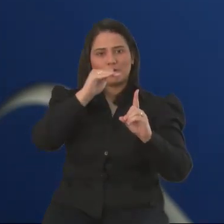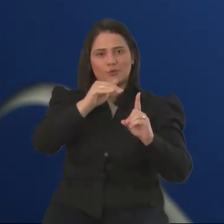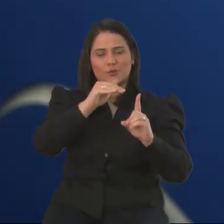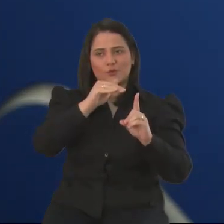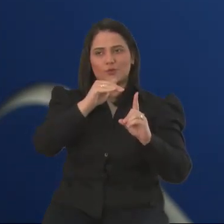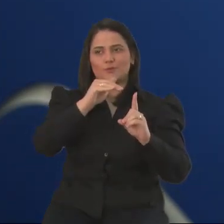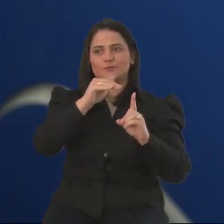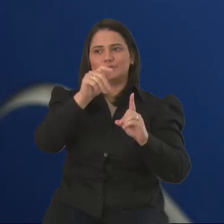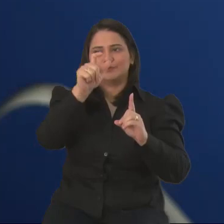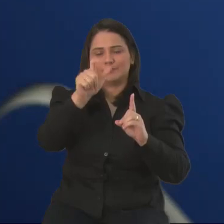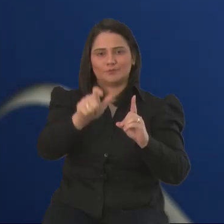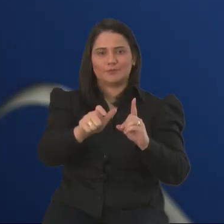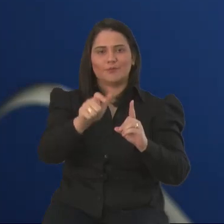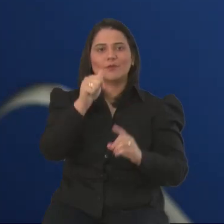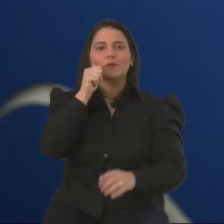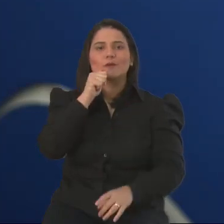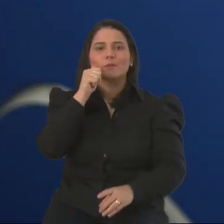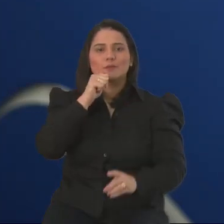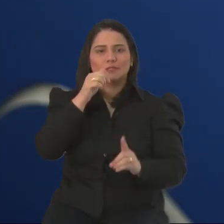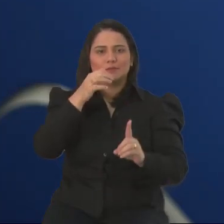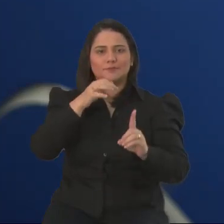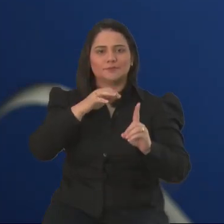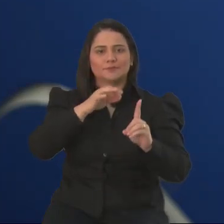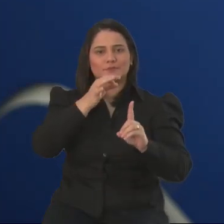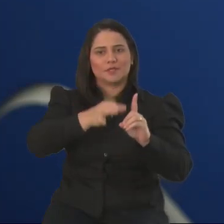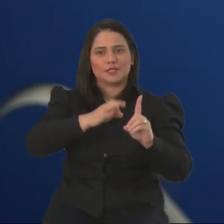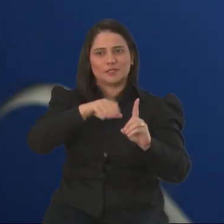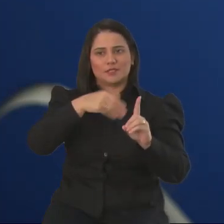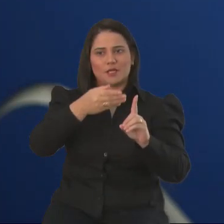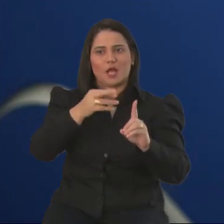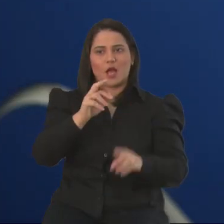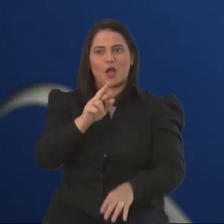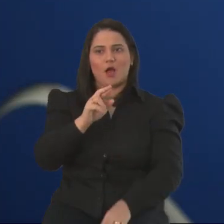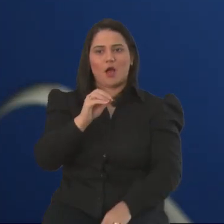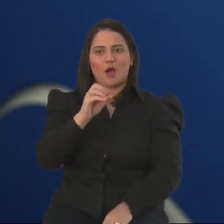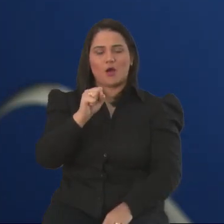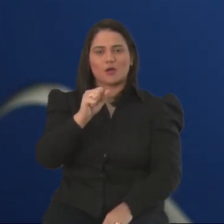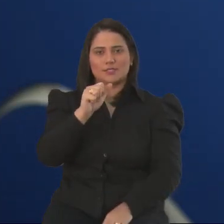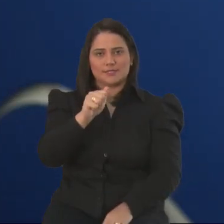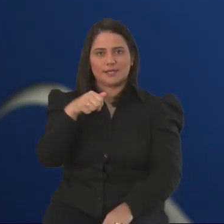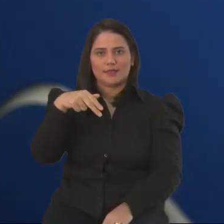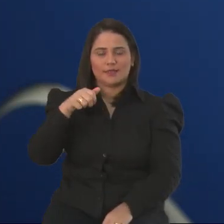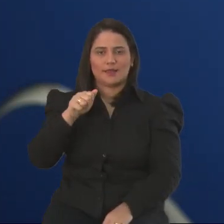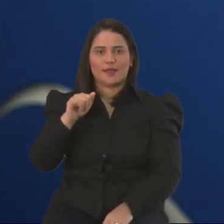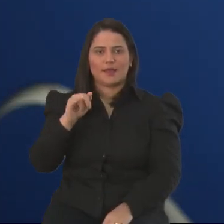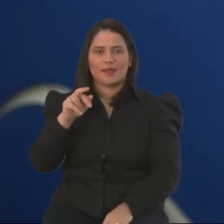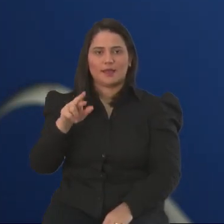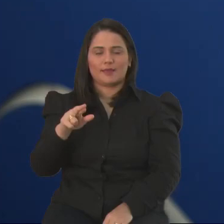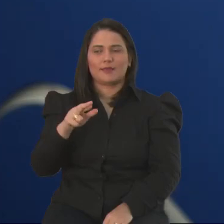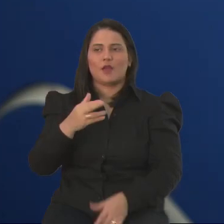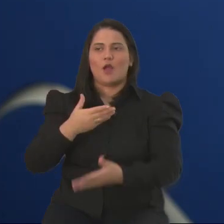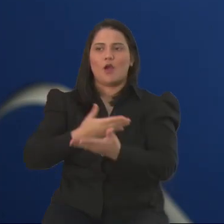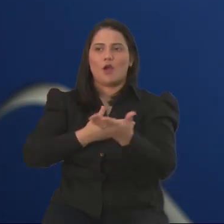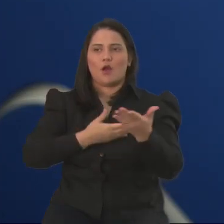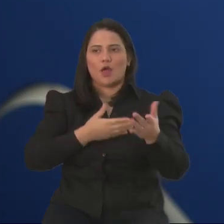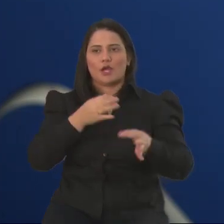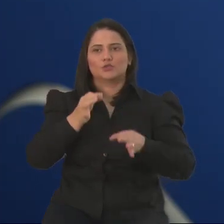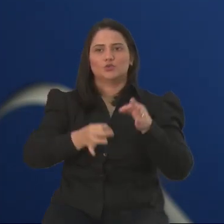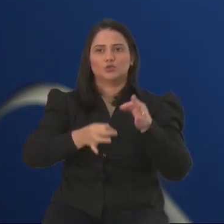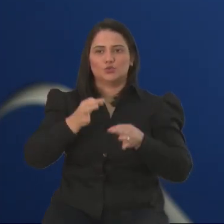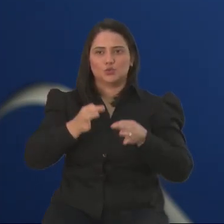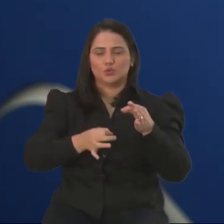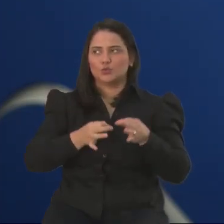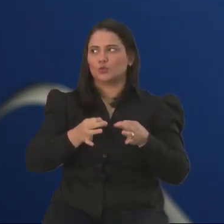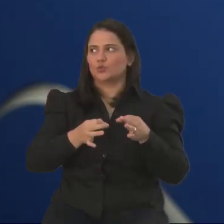da excelentíssima desembargadora Rosa Nair. Cumprimento os colegas juízes. Vou pedir licença